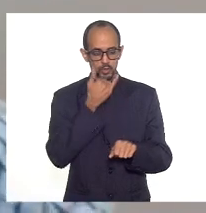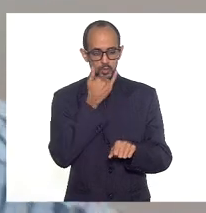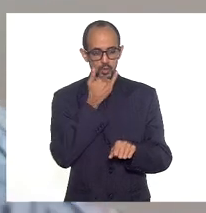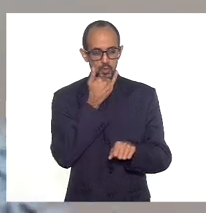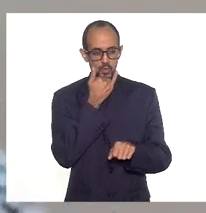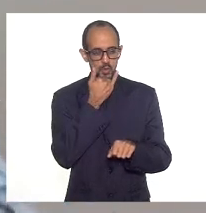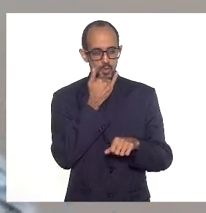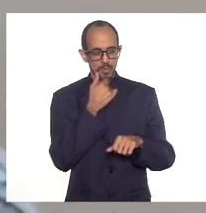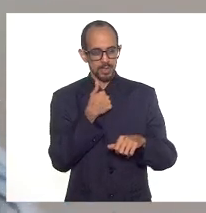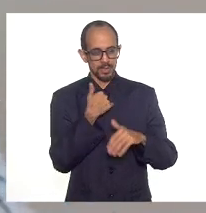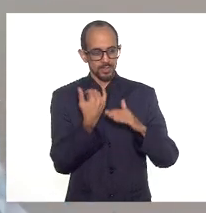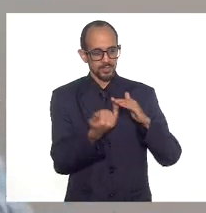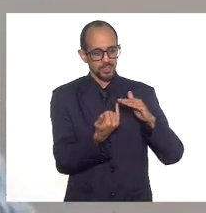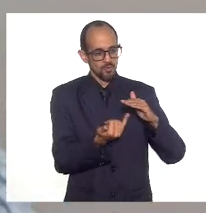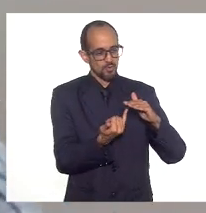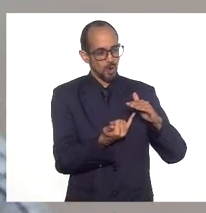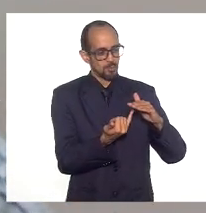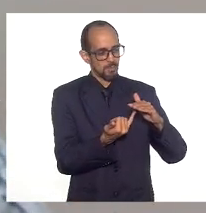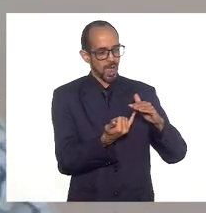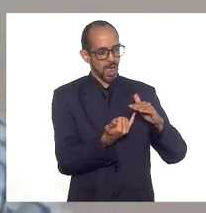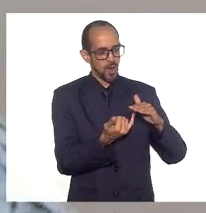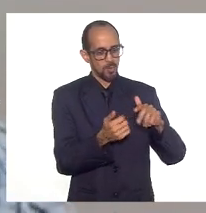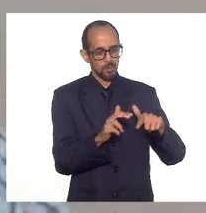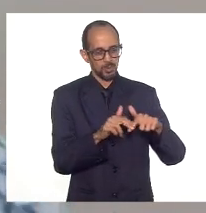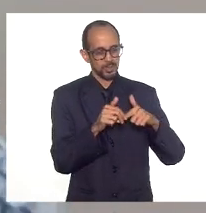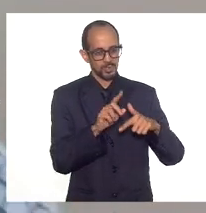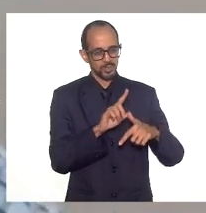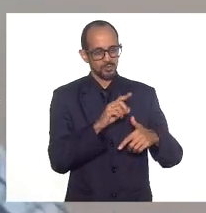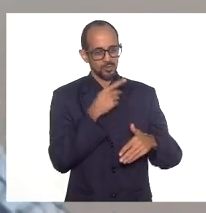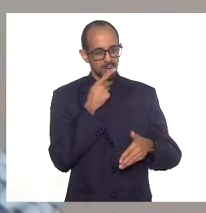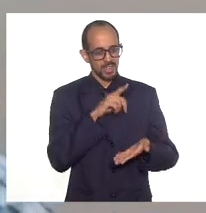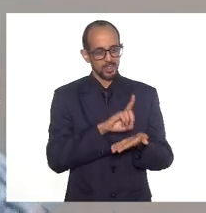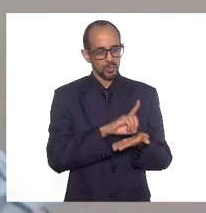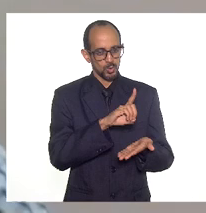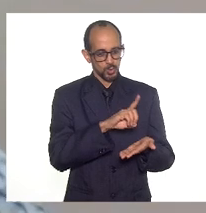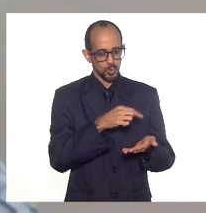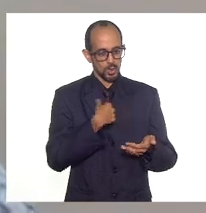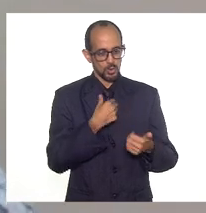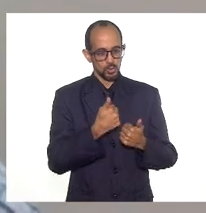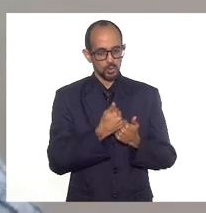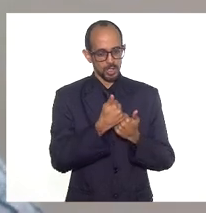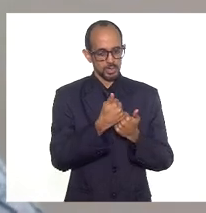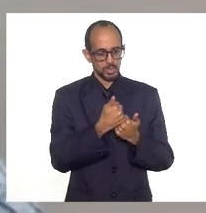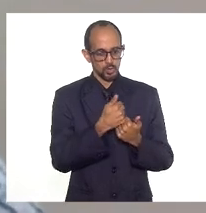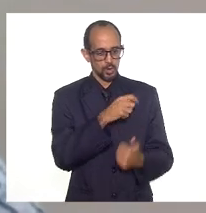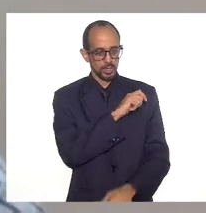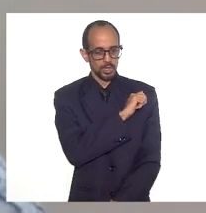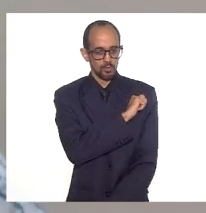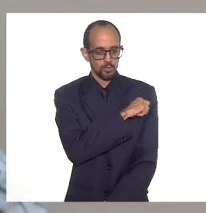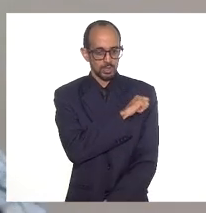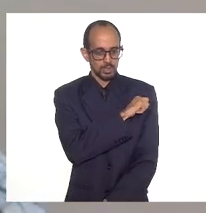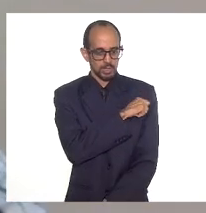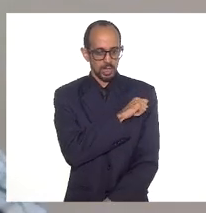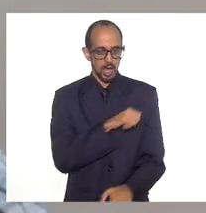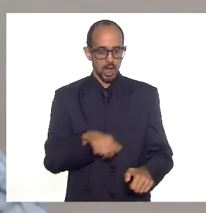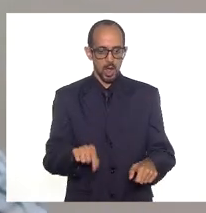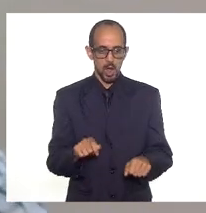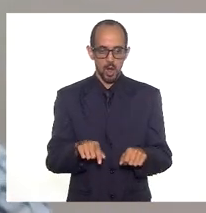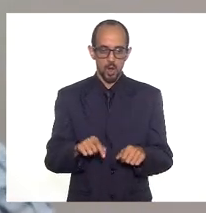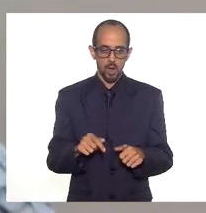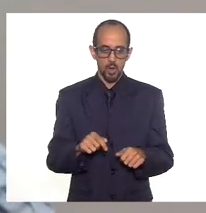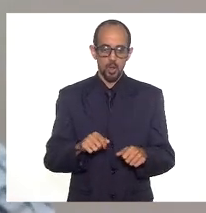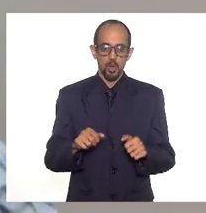Faculdade Nacional de Direito, e estou aqui na assessoria fiscal, né, com mandato, convidado aí pelo deputado